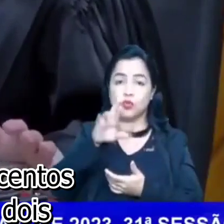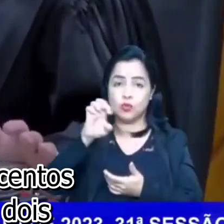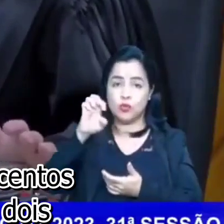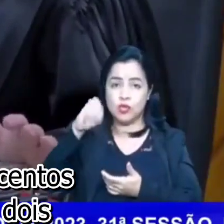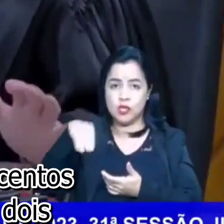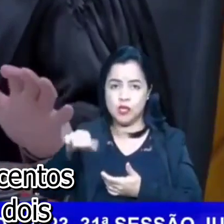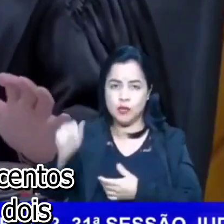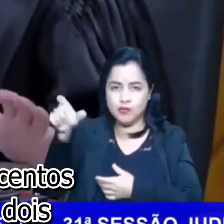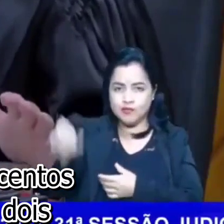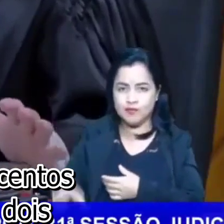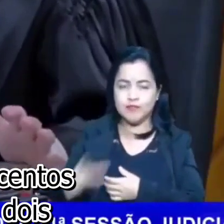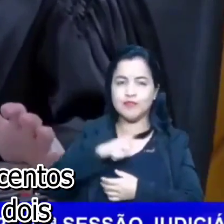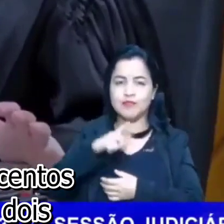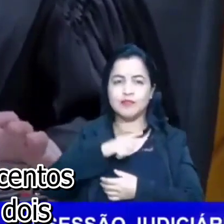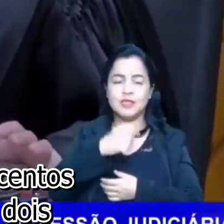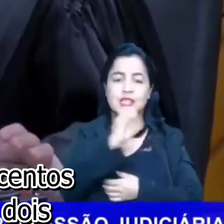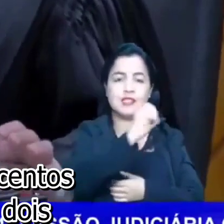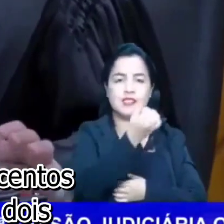contas eleitorais